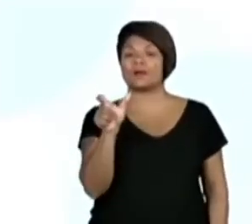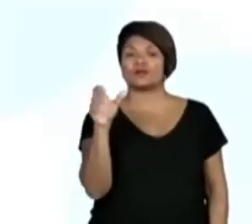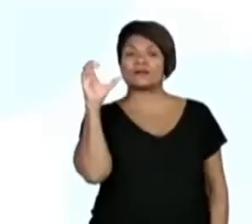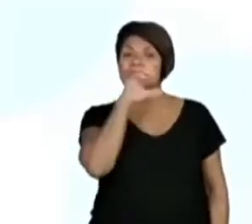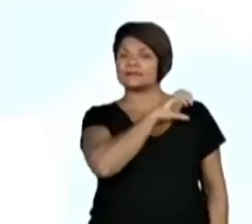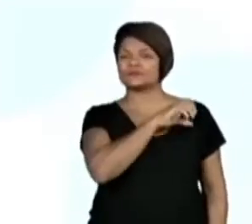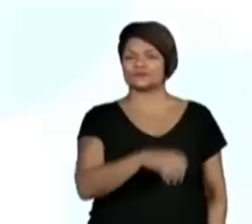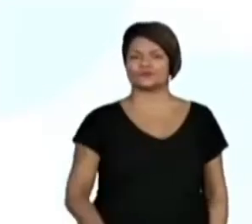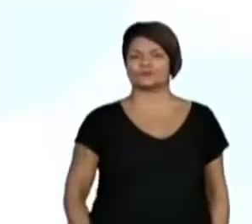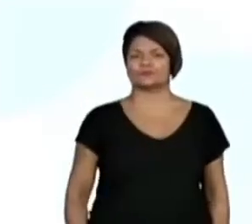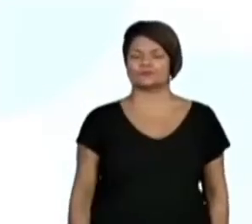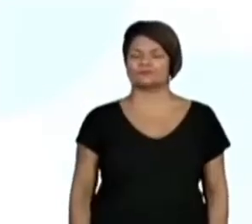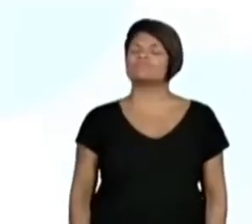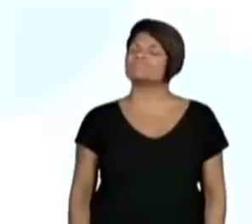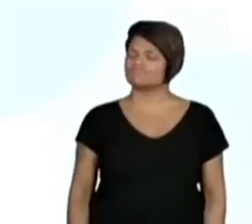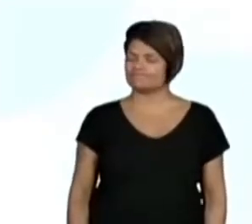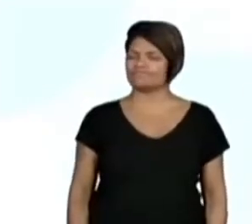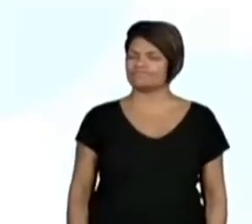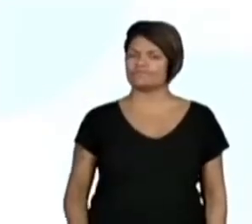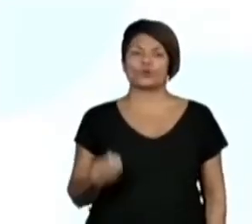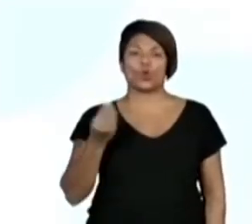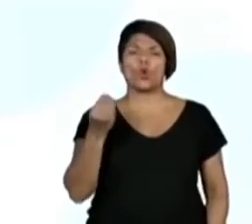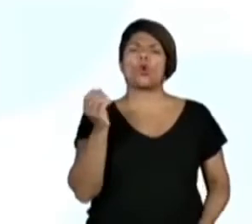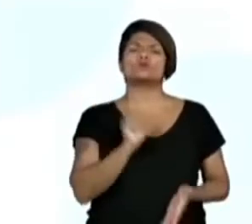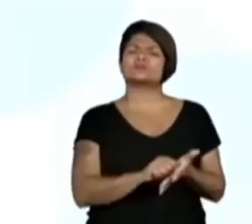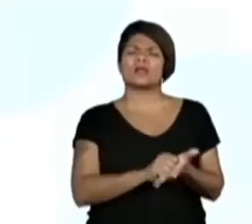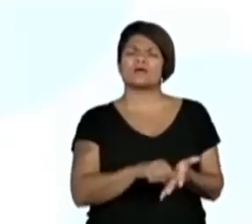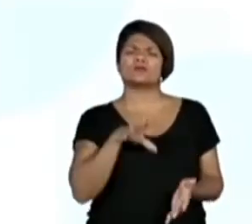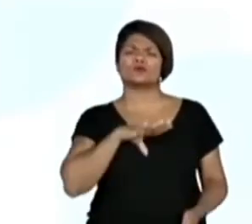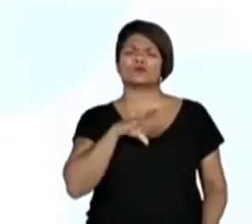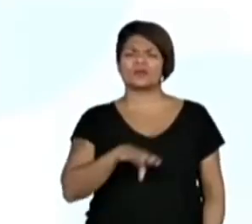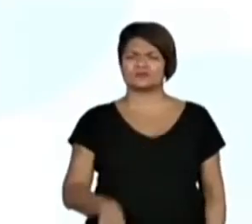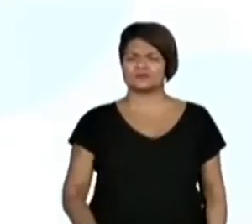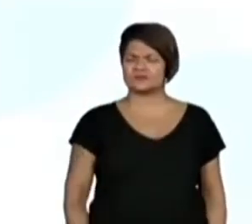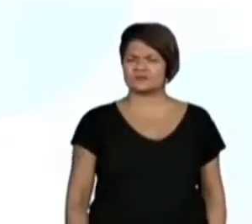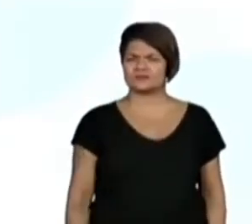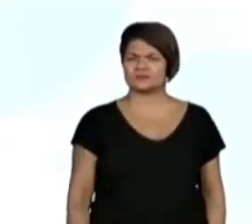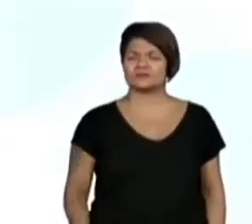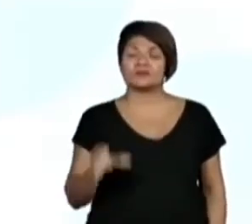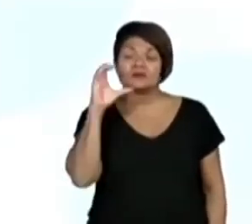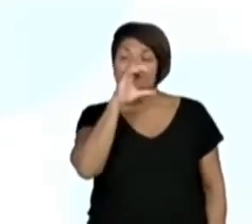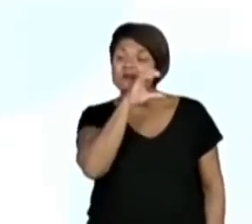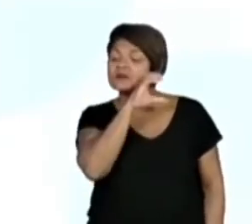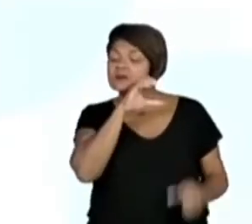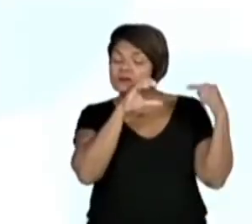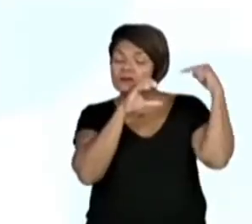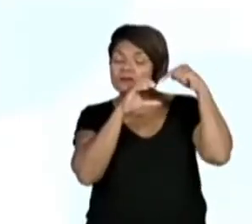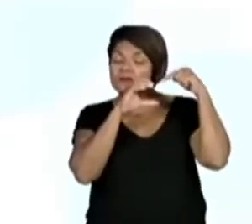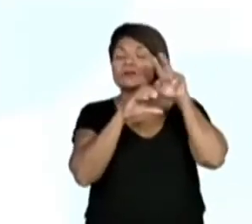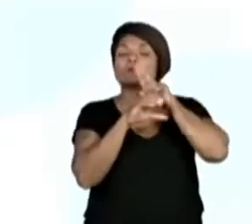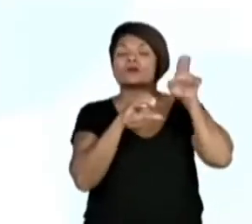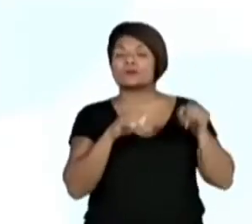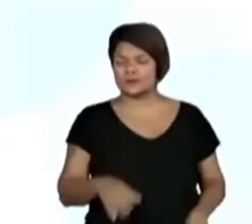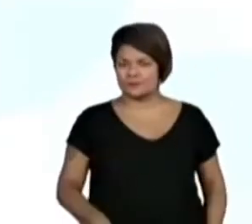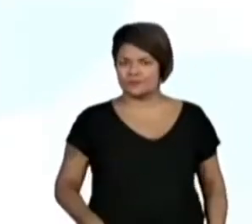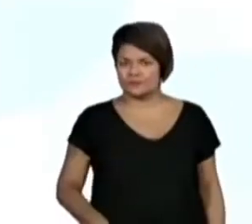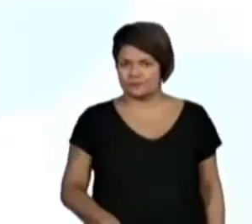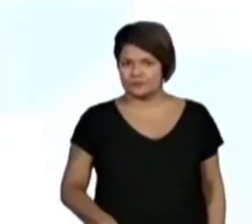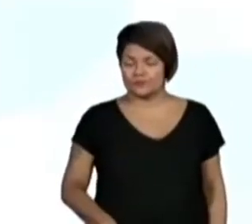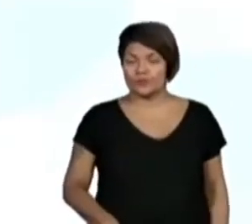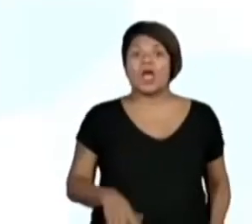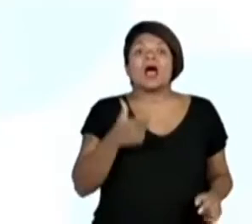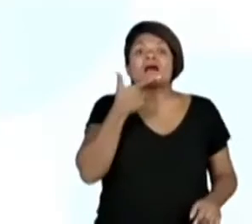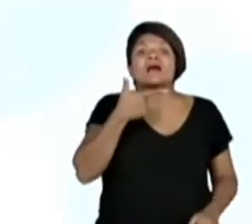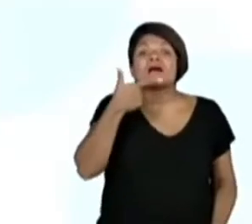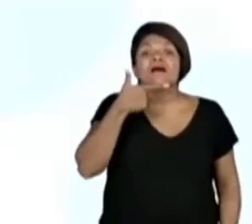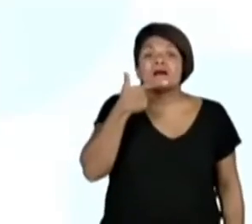Qual palavra que me ajuda a escrever quente será? Ah, eu tenho uma dica, professora. Será que os estudantes sabem escrever